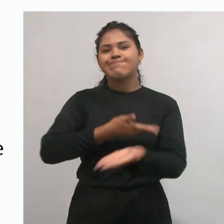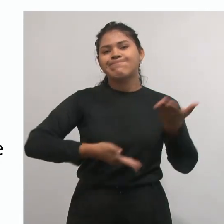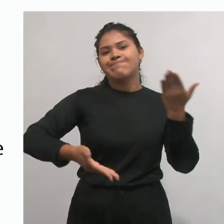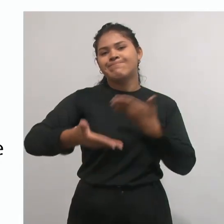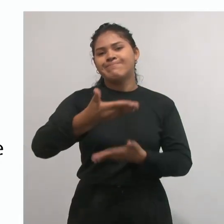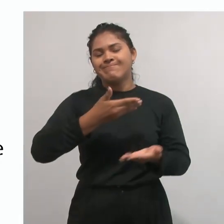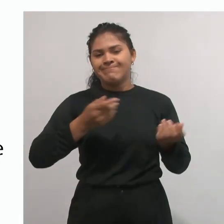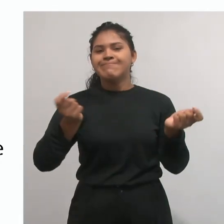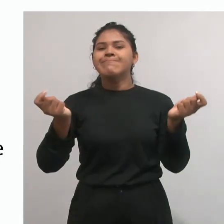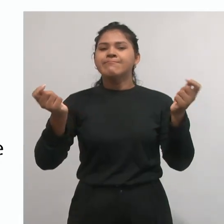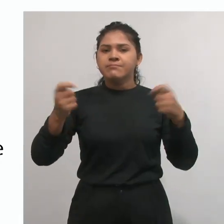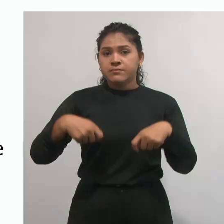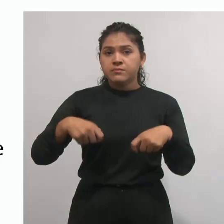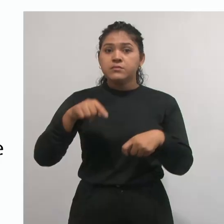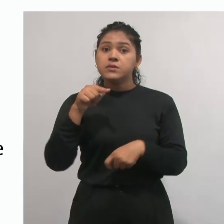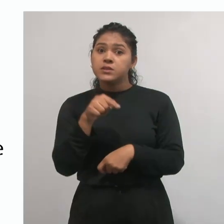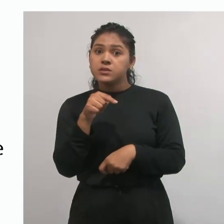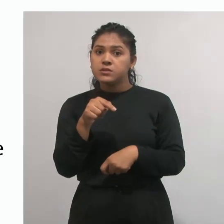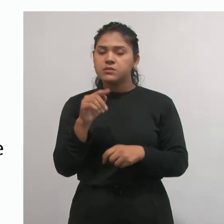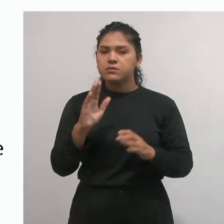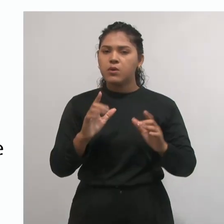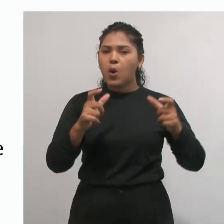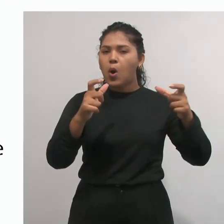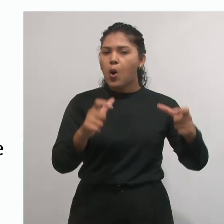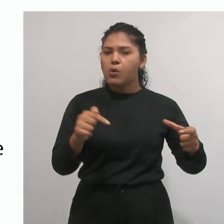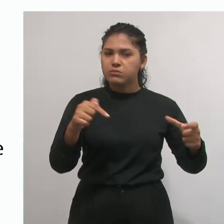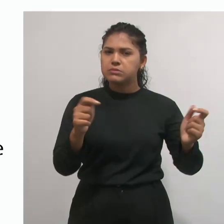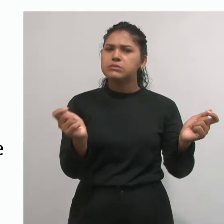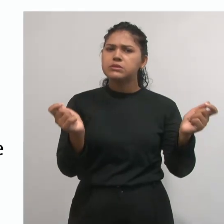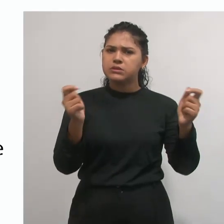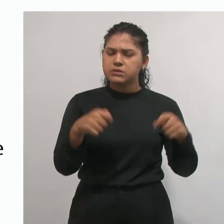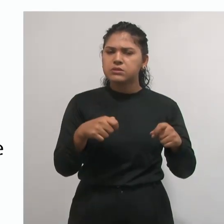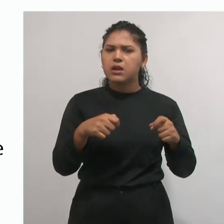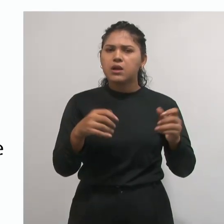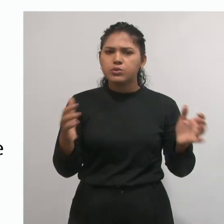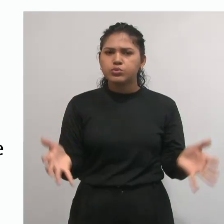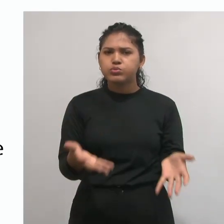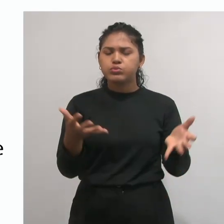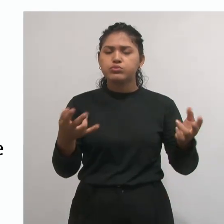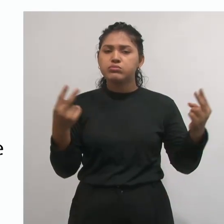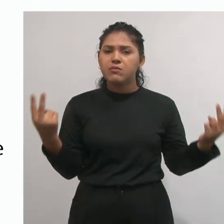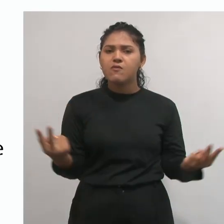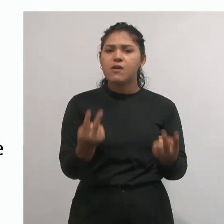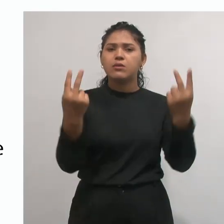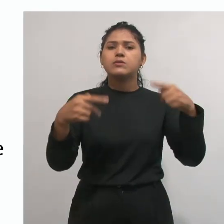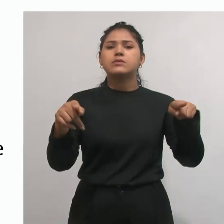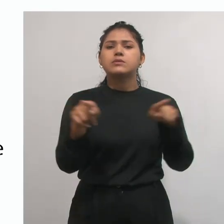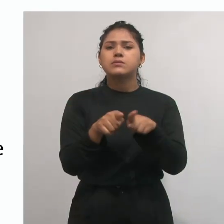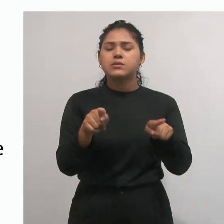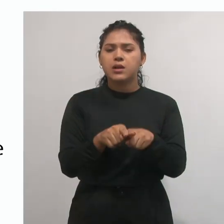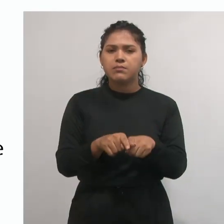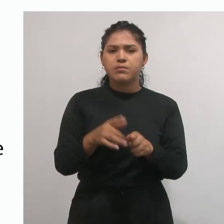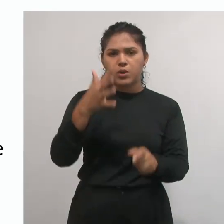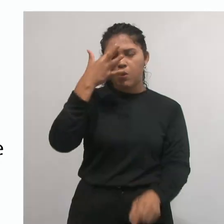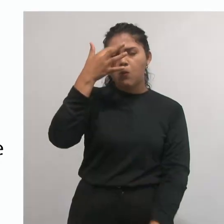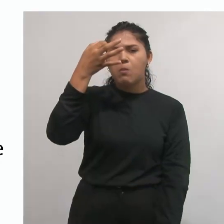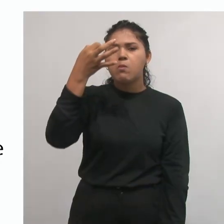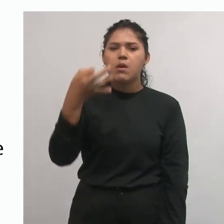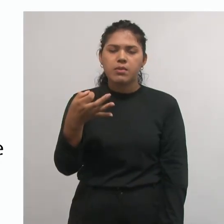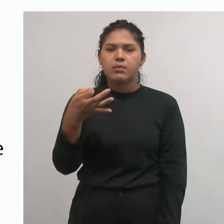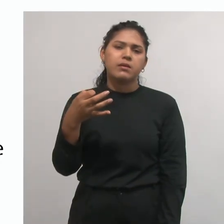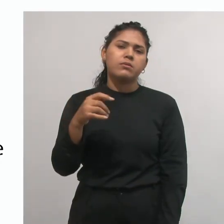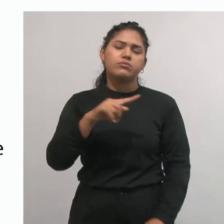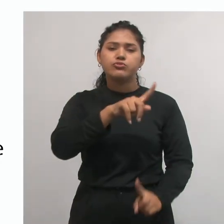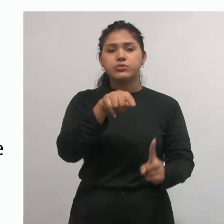pela experiência. Então, essa atmosfera ela é propícia para a construção de valores e de